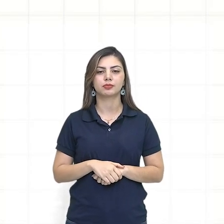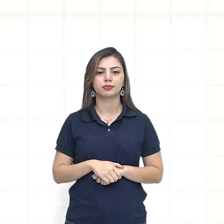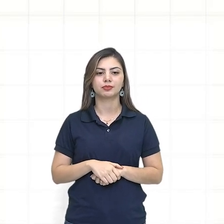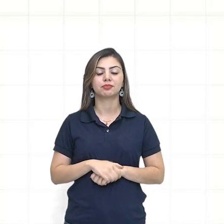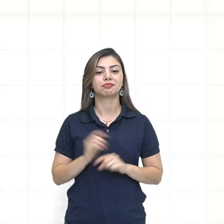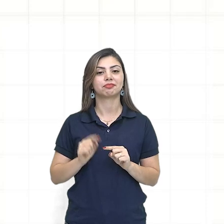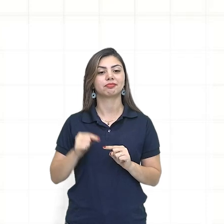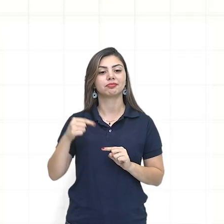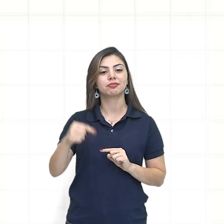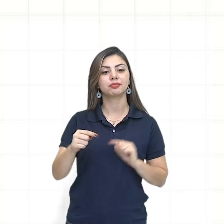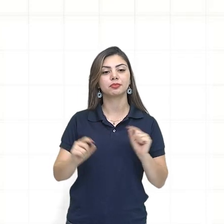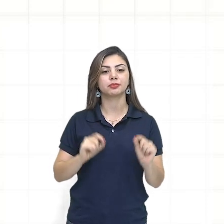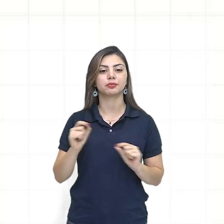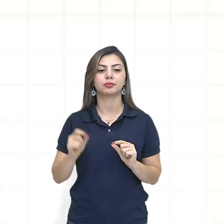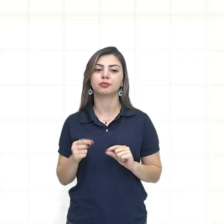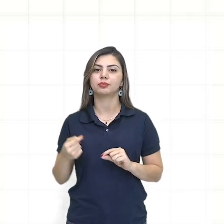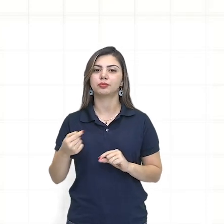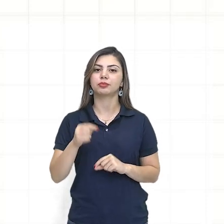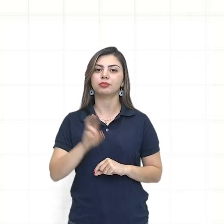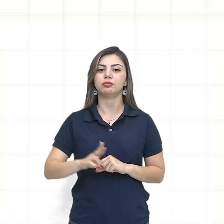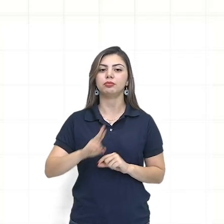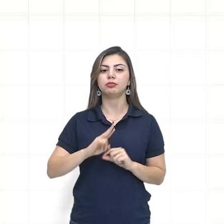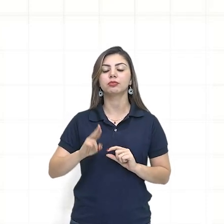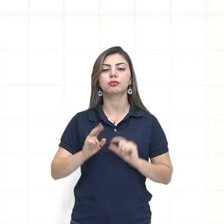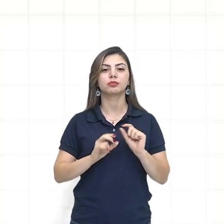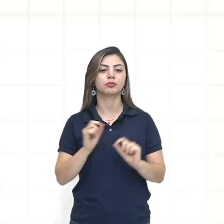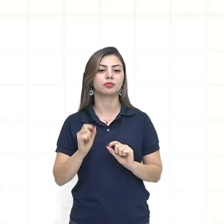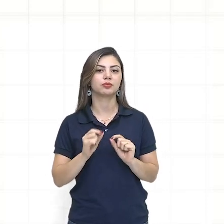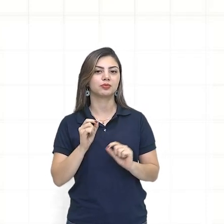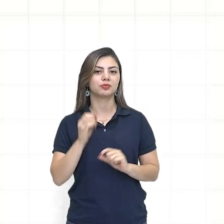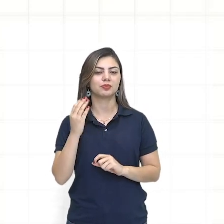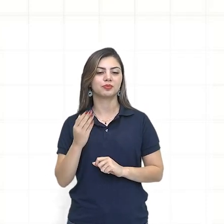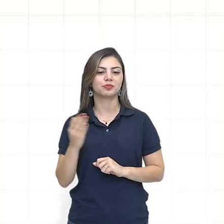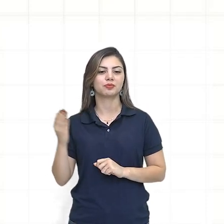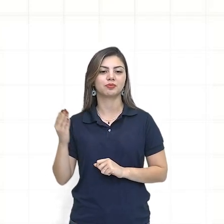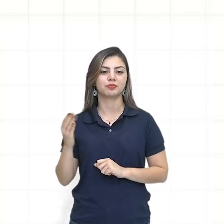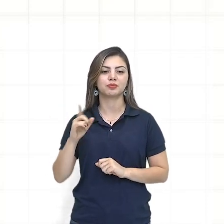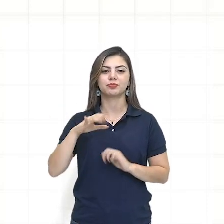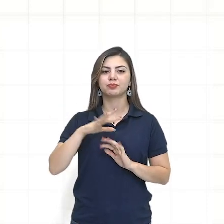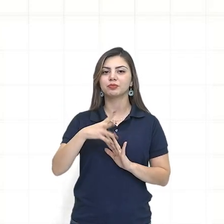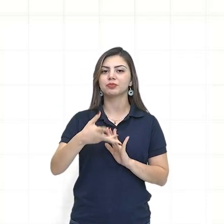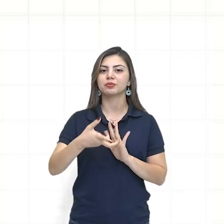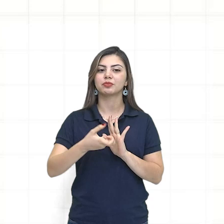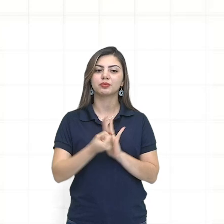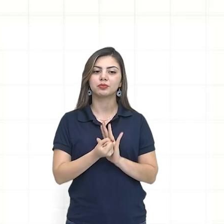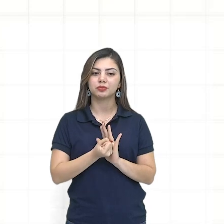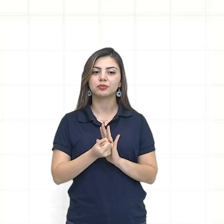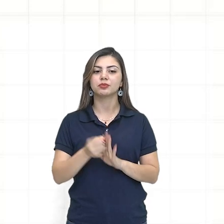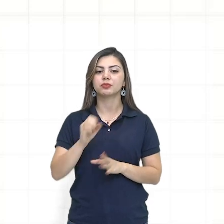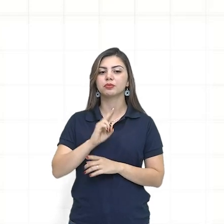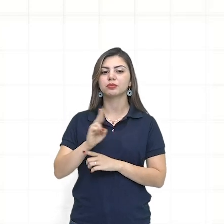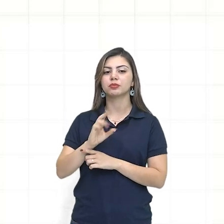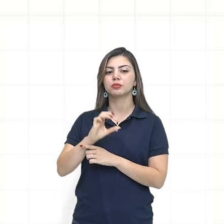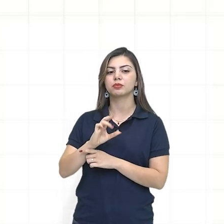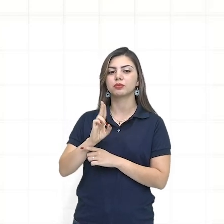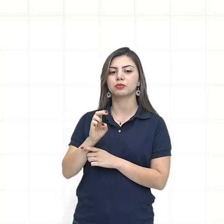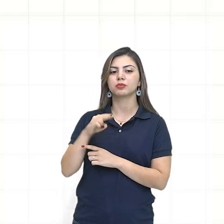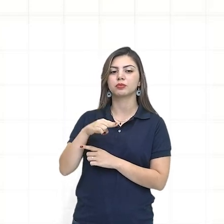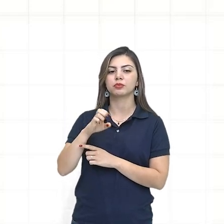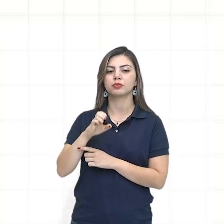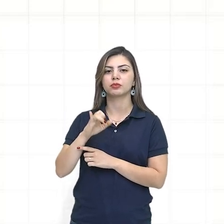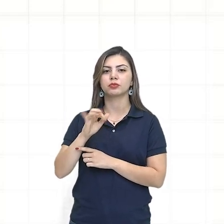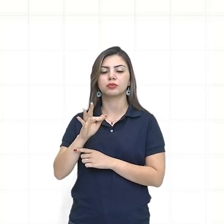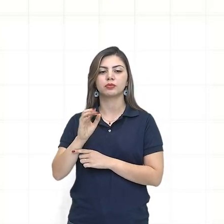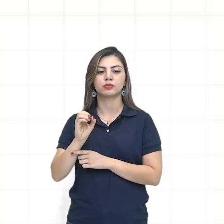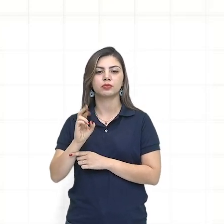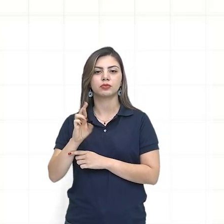E em seguida nós tivemos aqui, certo, o uso, né, de símbolos